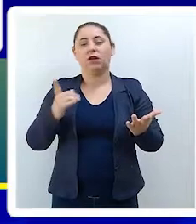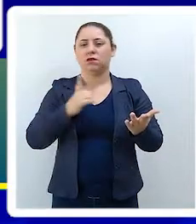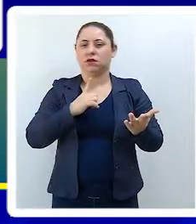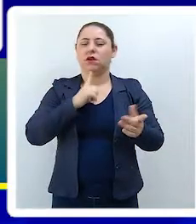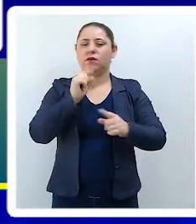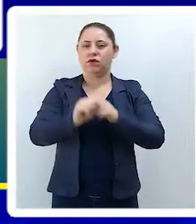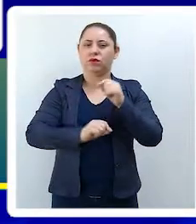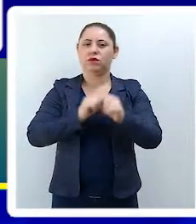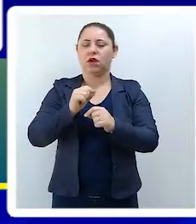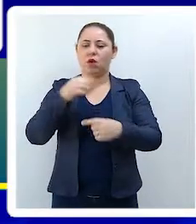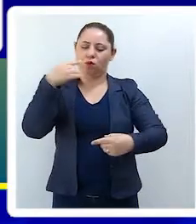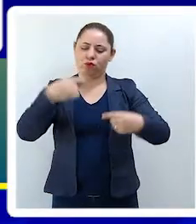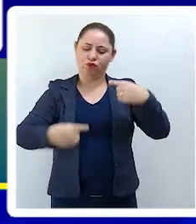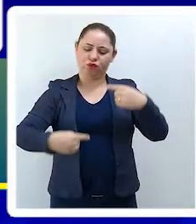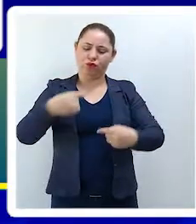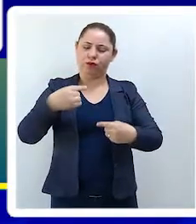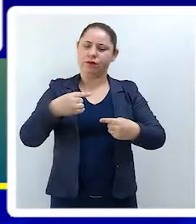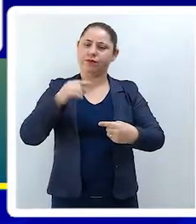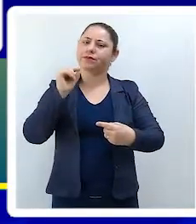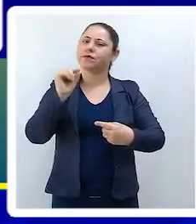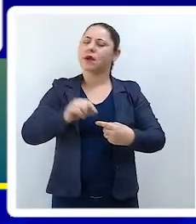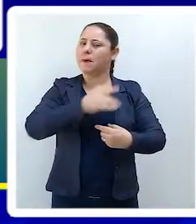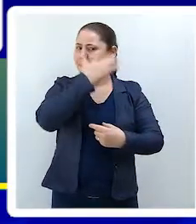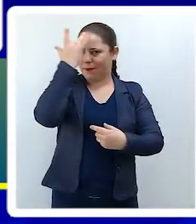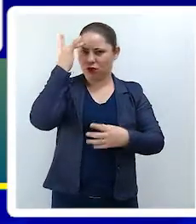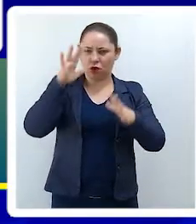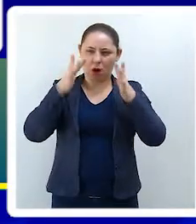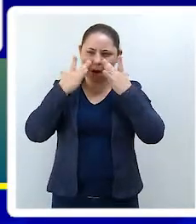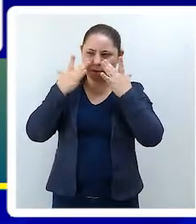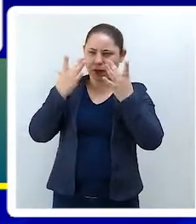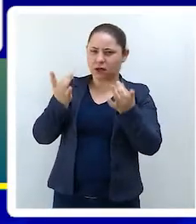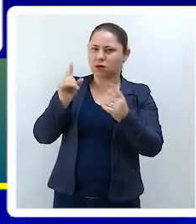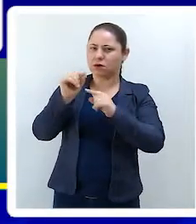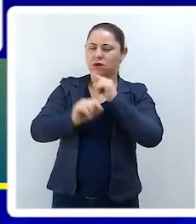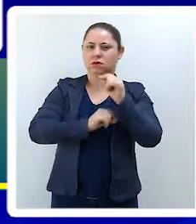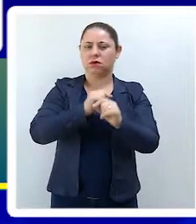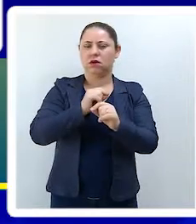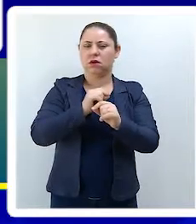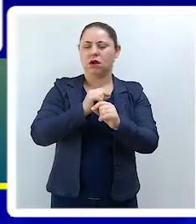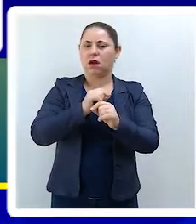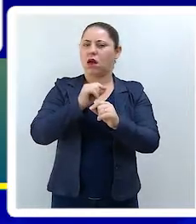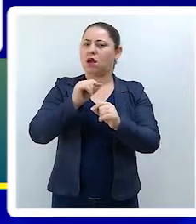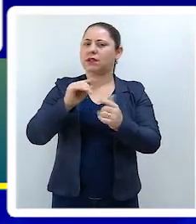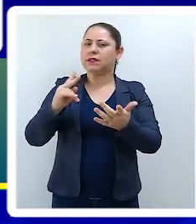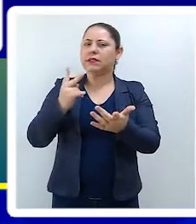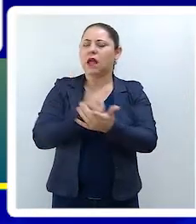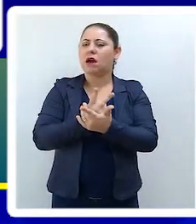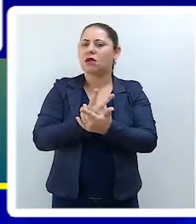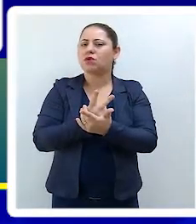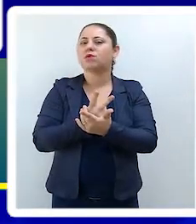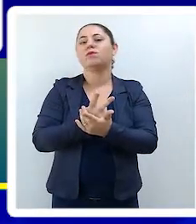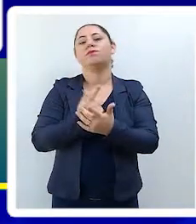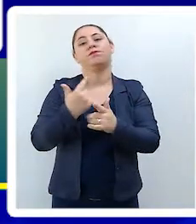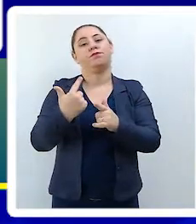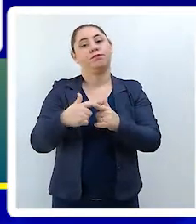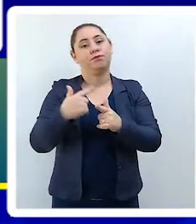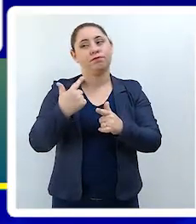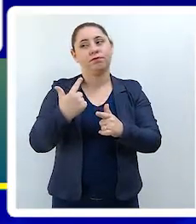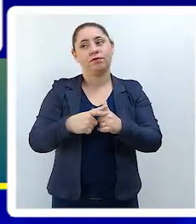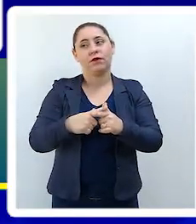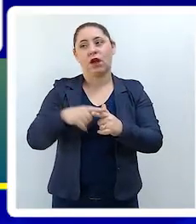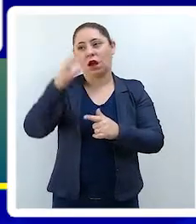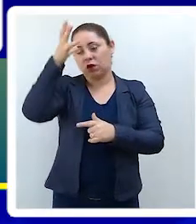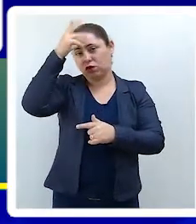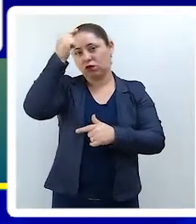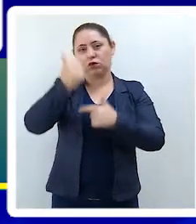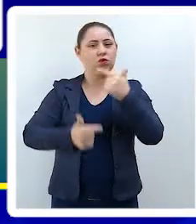aí houve um debate, né? As pessoas perceberam que isso não estava sendo uma coisa correta, porque de uma forma ou de outra não